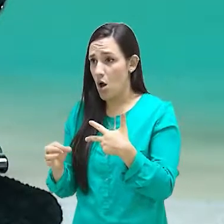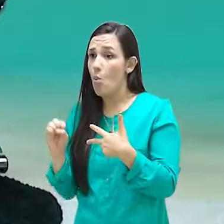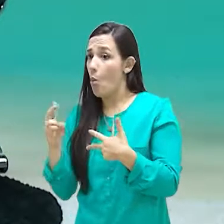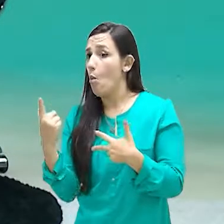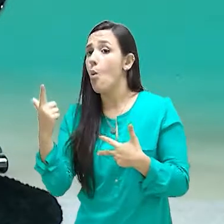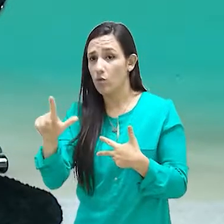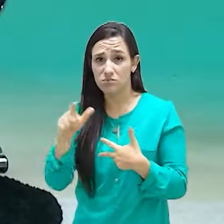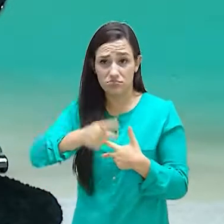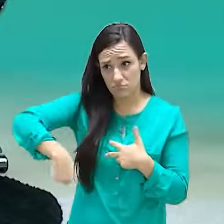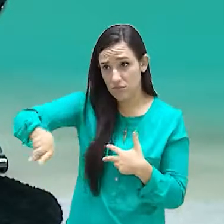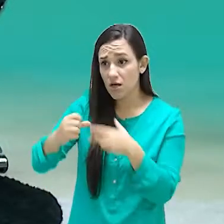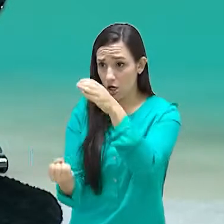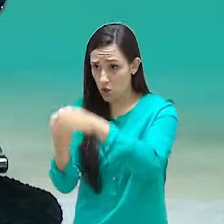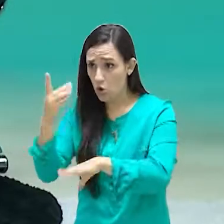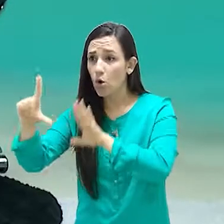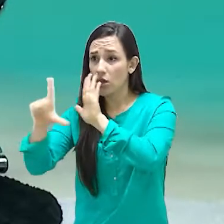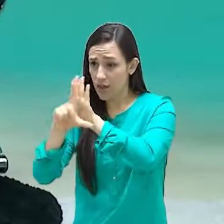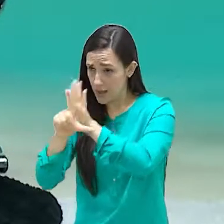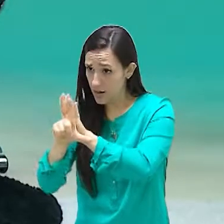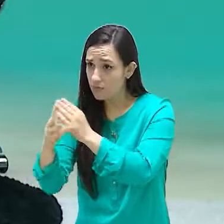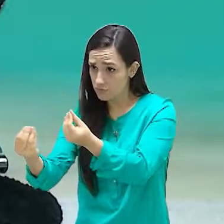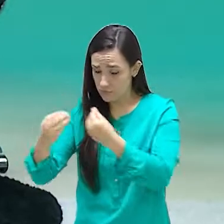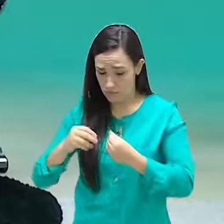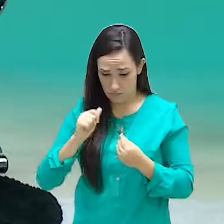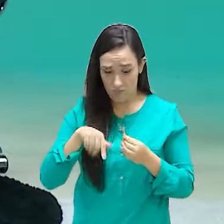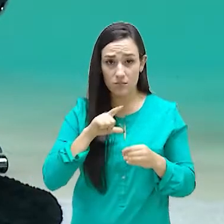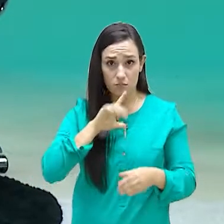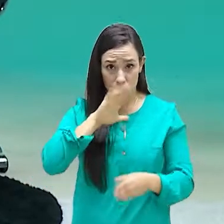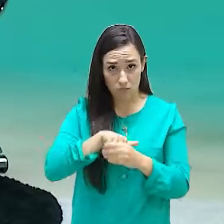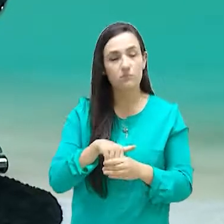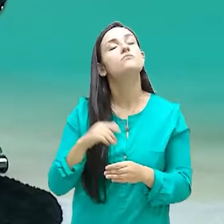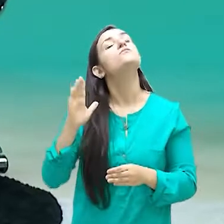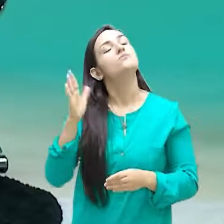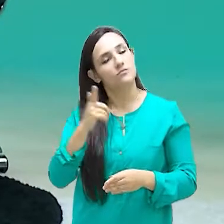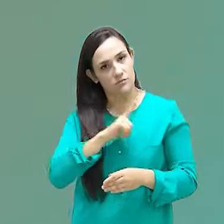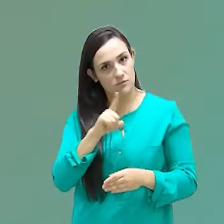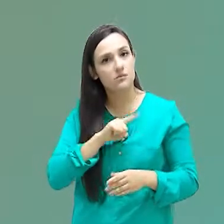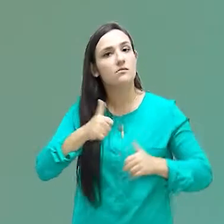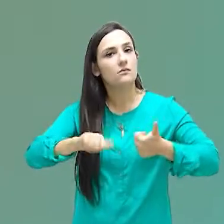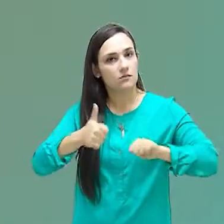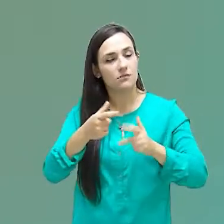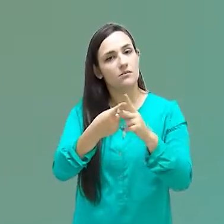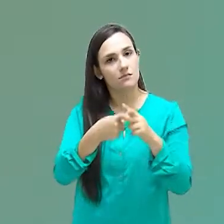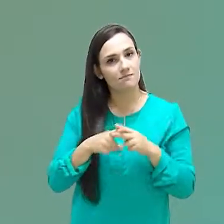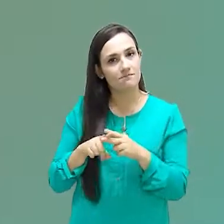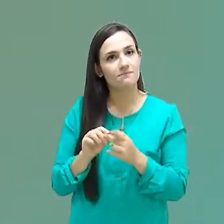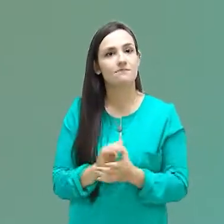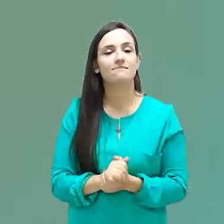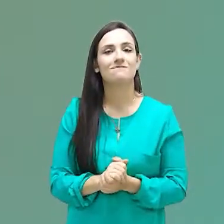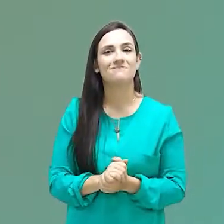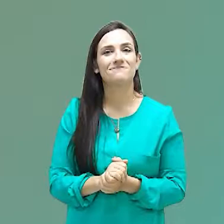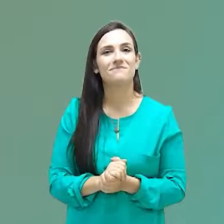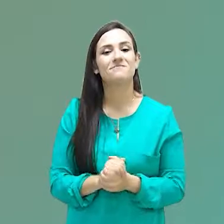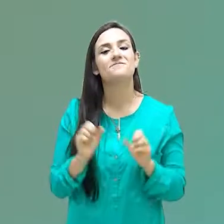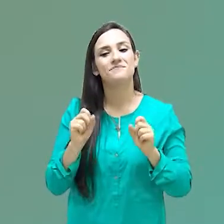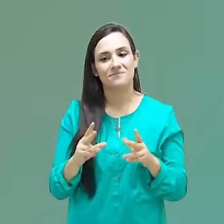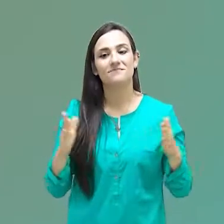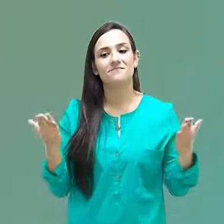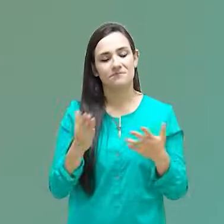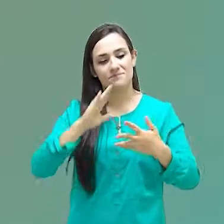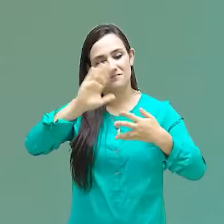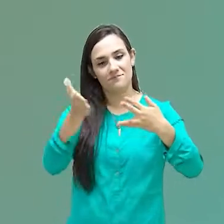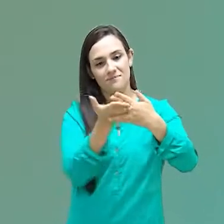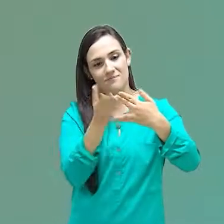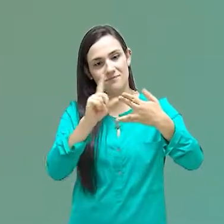Executivo e também de outros poderes e órgãos nos seus casos específicos, né? Muito bem, esse é o ponto de vista. A gente vai encerrar